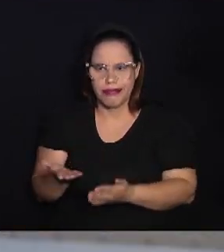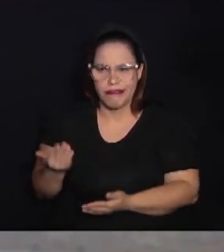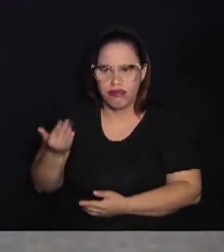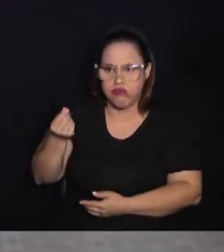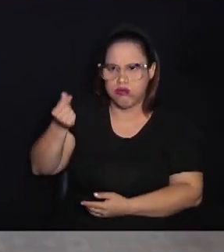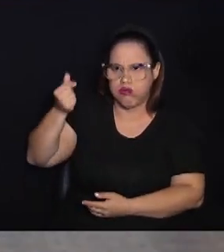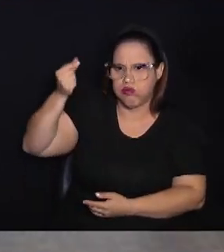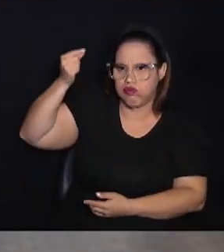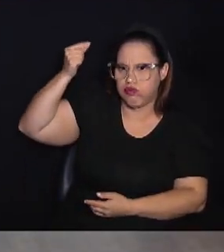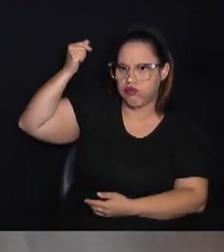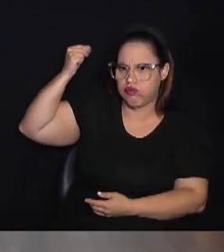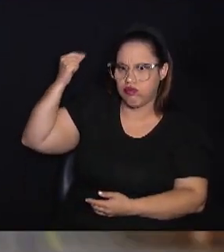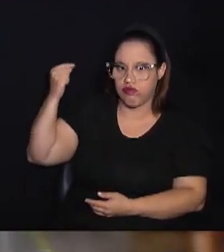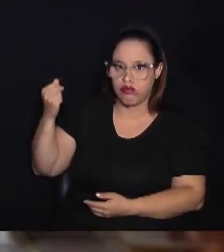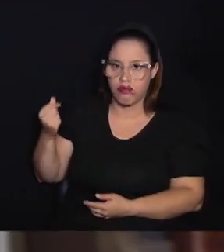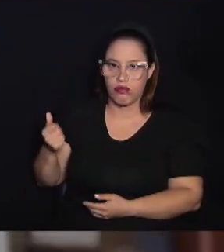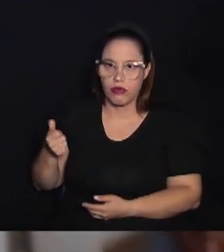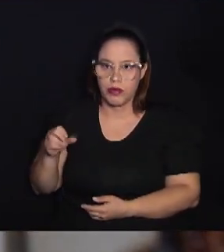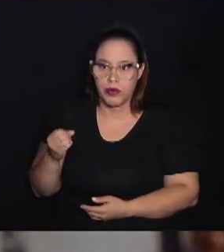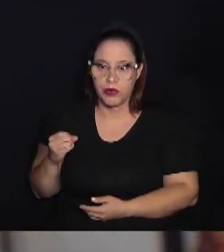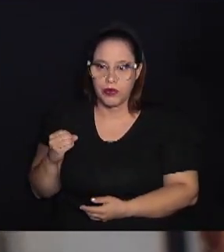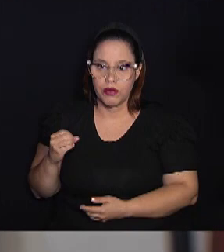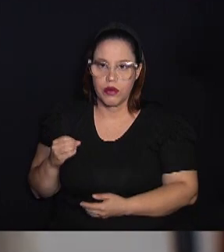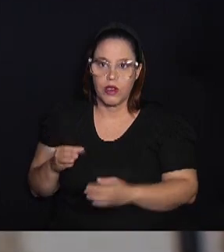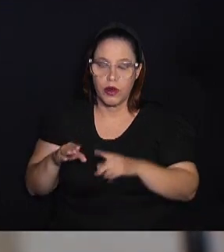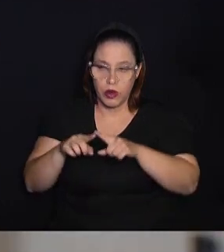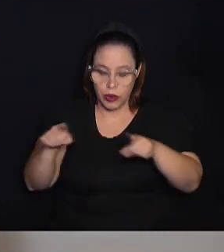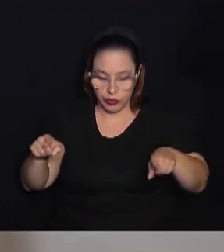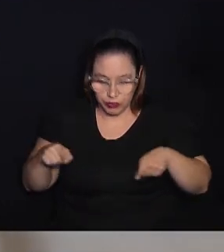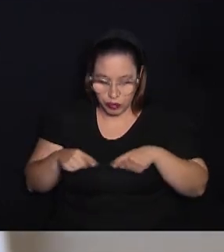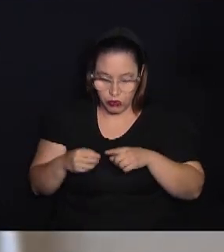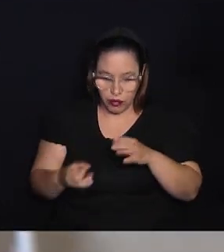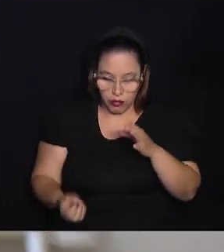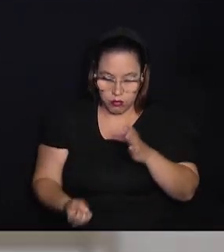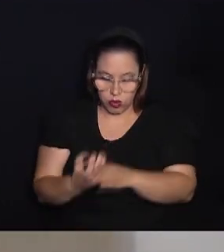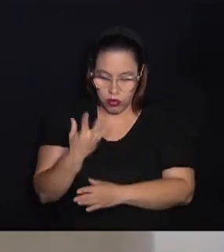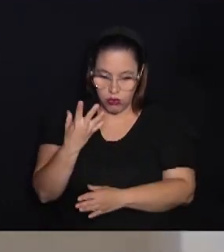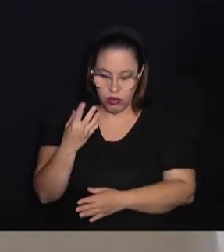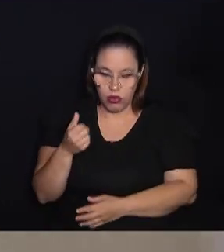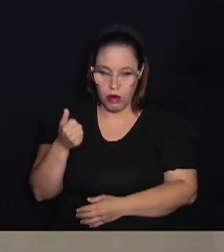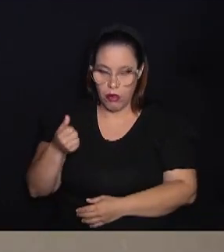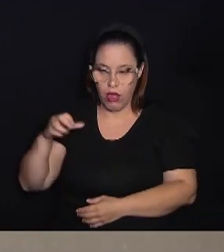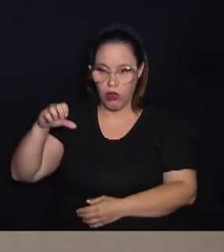em funcionamento no mesmo prédio, desde a sua fundação em